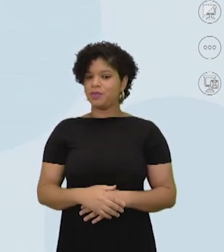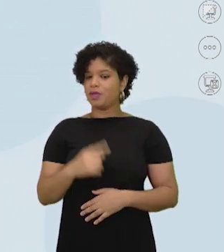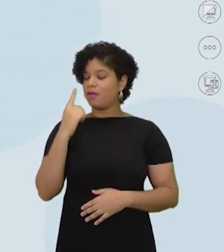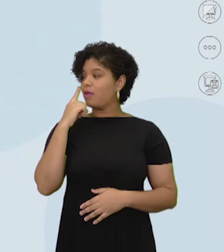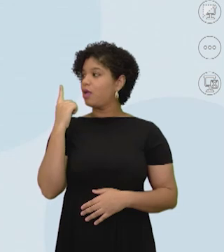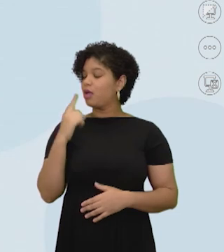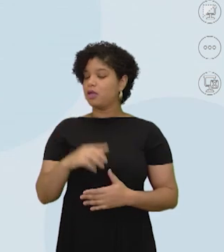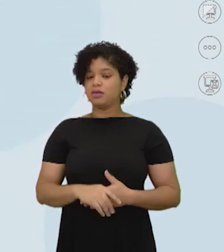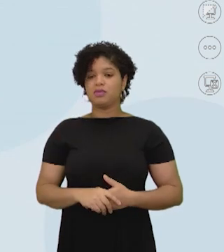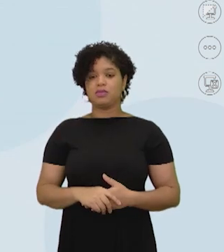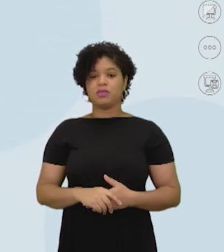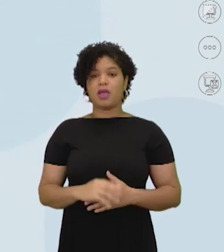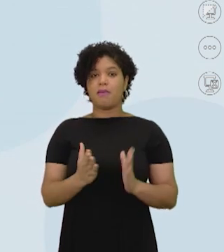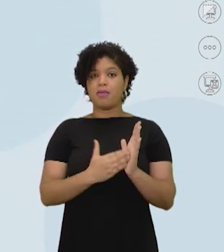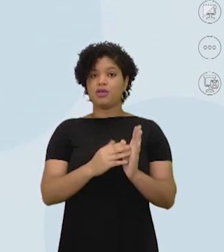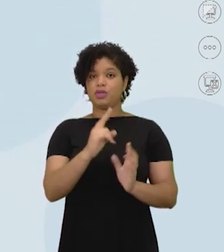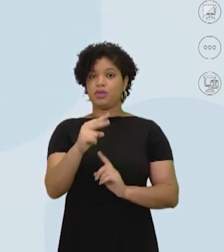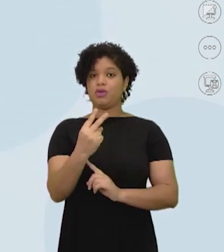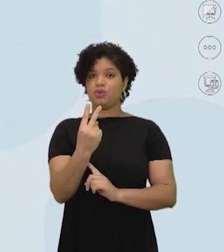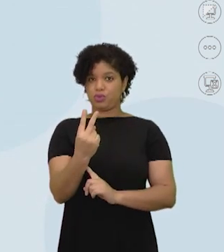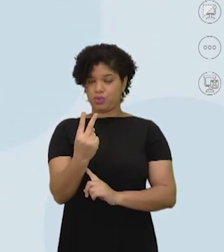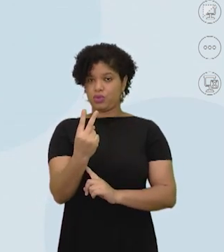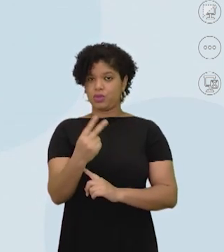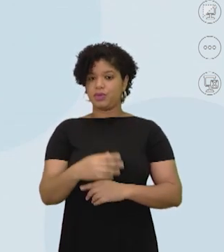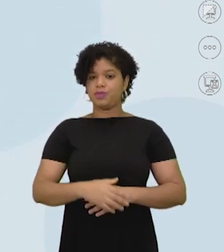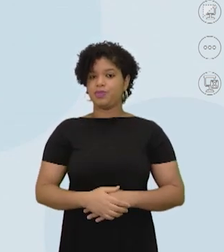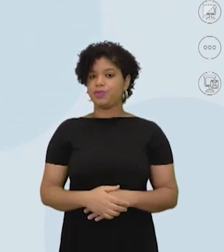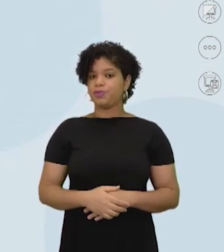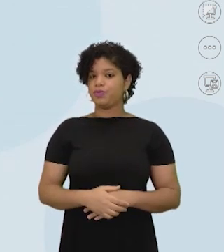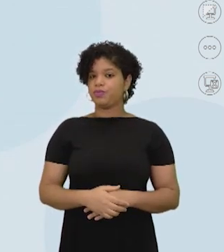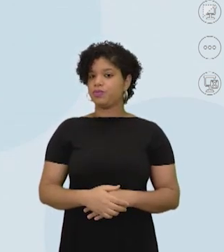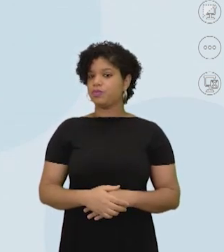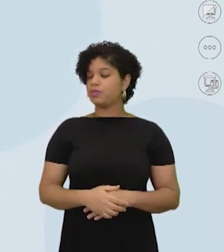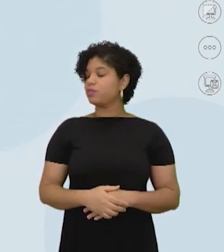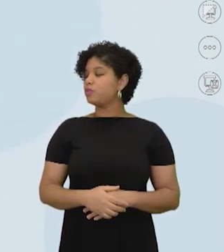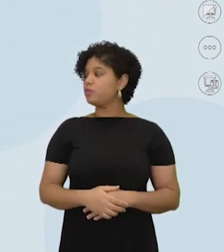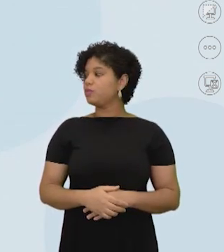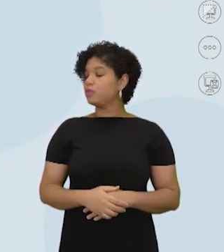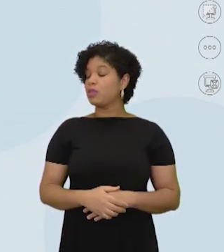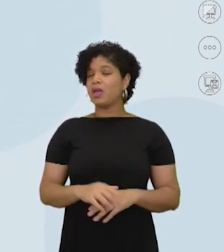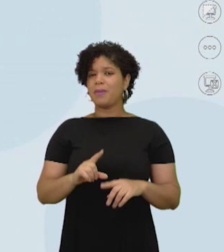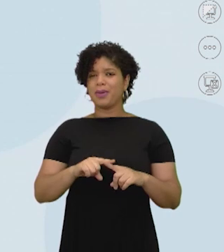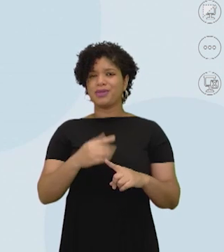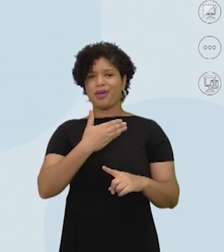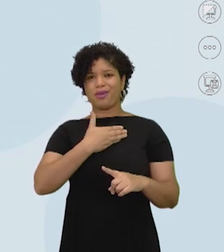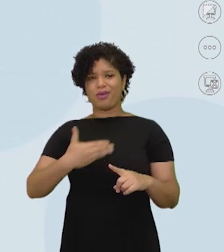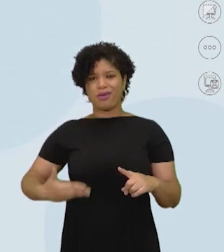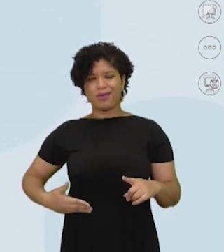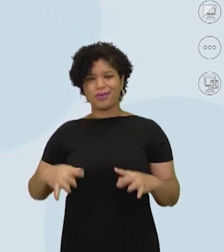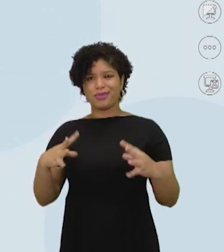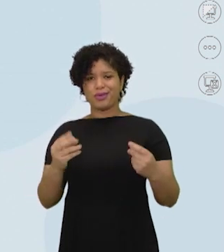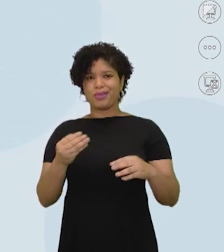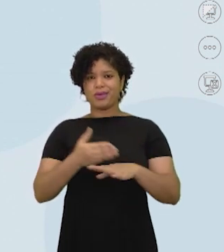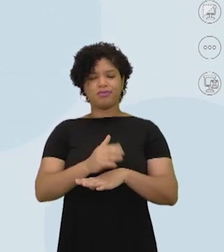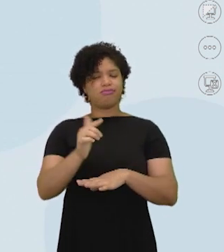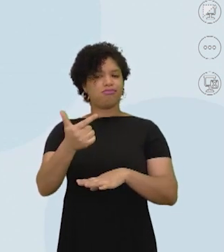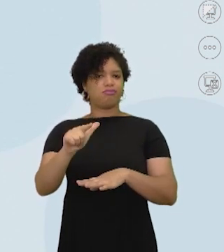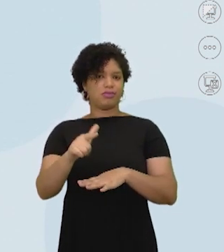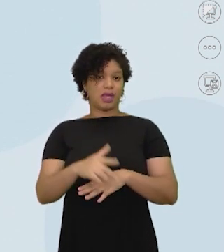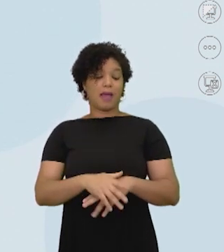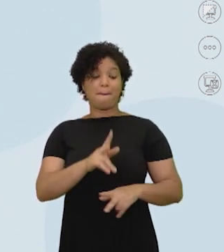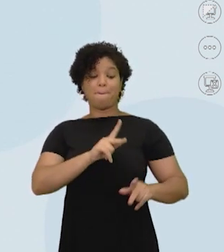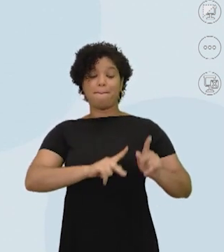das demais constituições de nosso país, forjadas em gabinetes, não teve um texto prévio do governo. possibilitou a